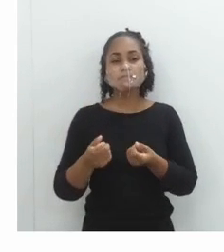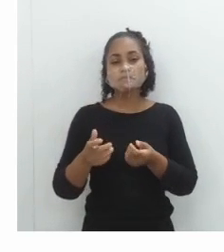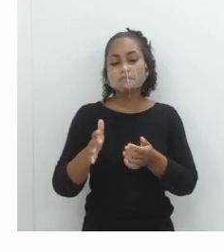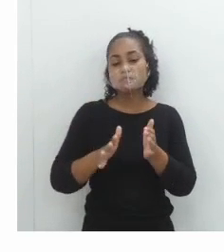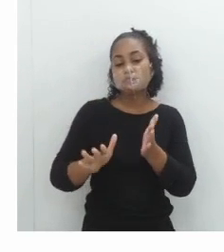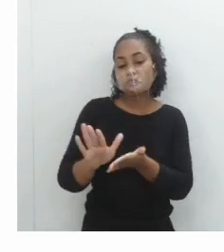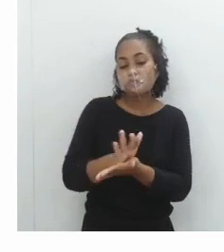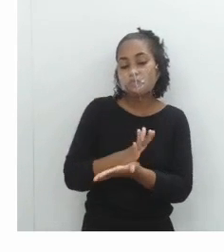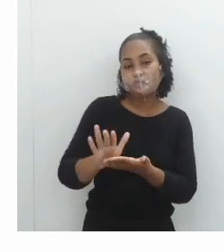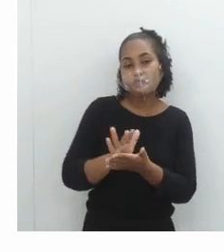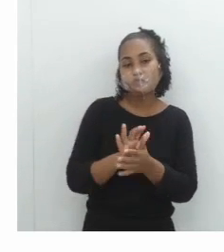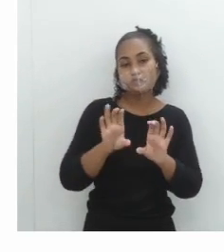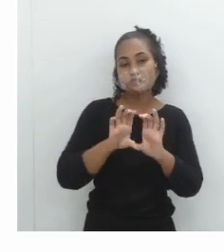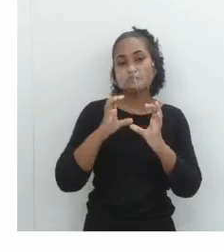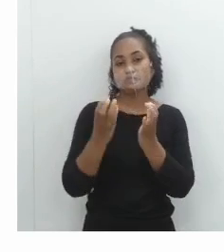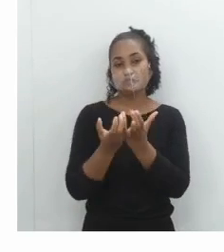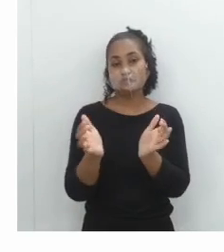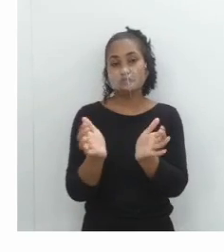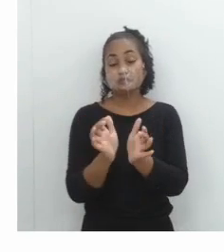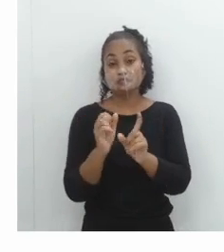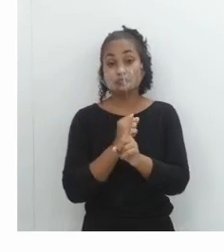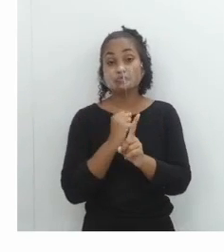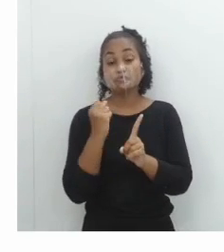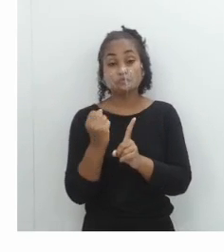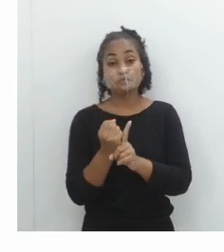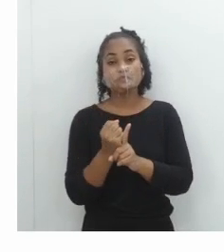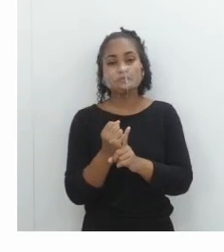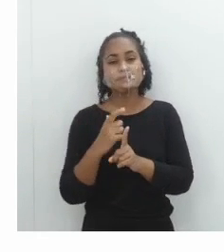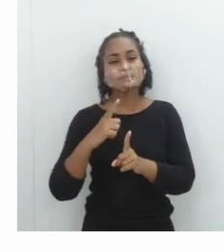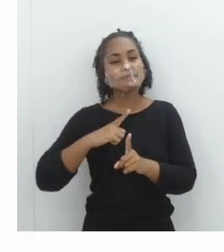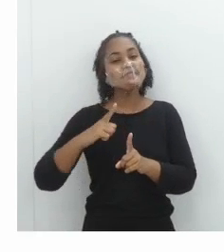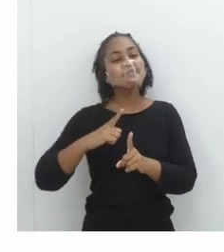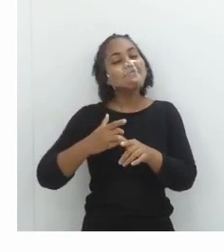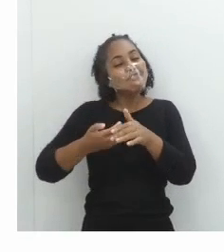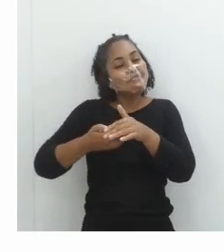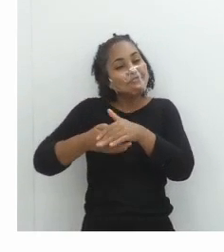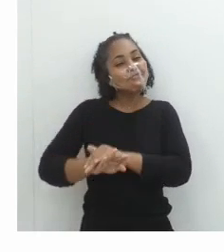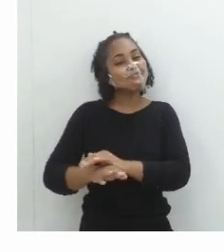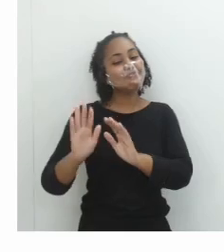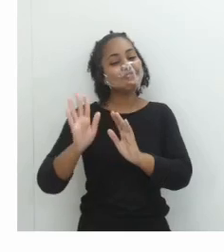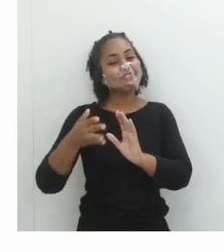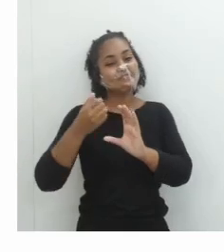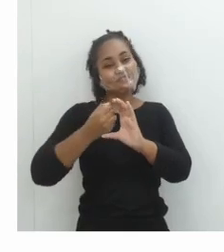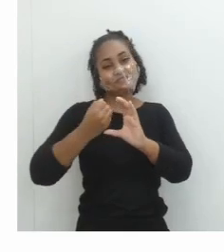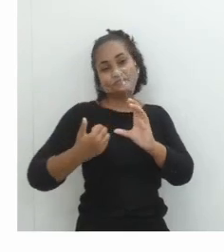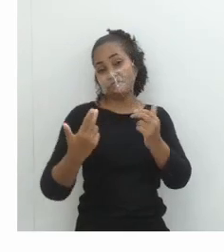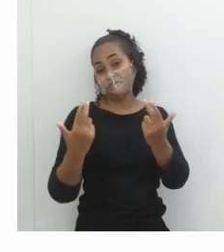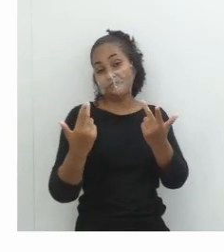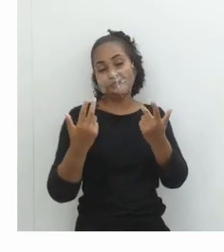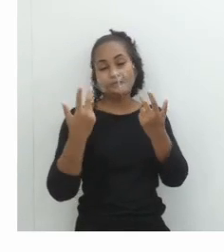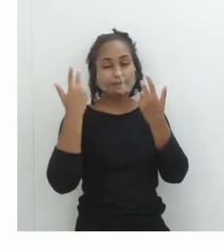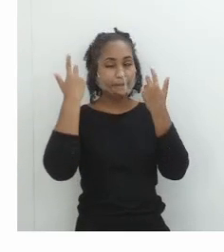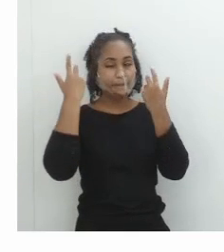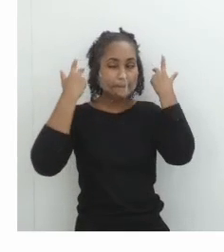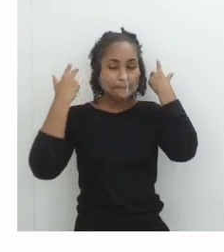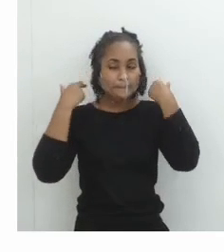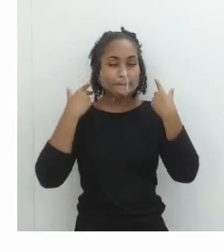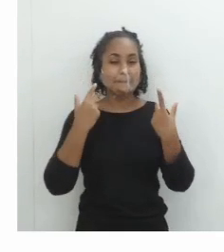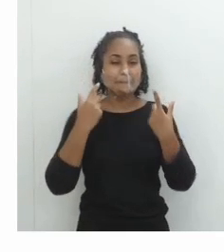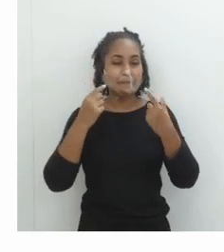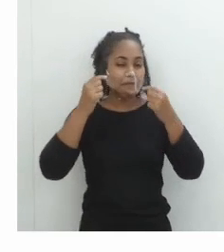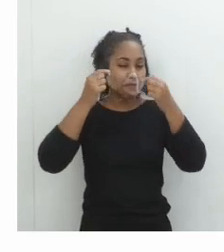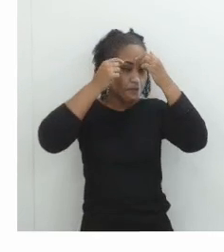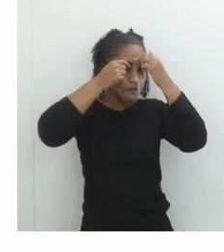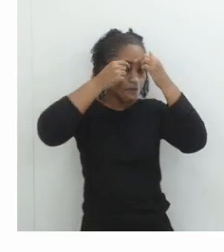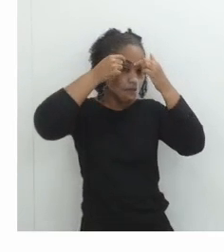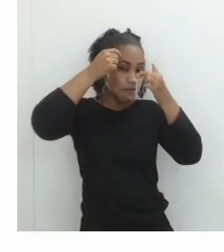determinadas comunidades e determinados grupos sociais, eles têm o costume de fazer o mesmo corte de cabelo, aquelas listrinhas